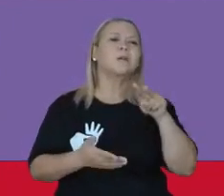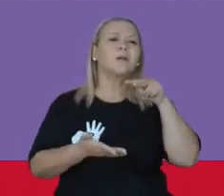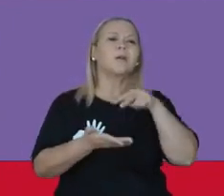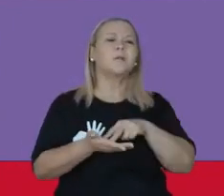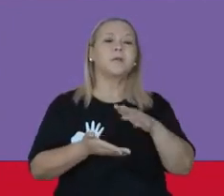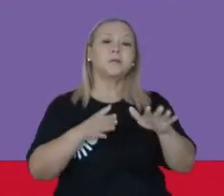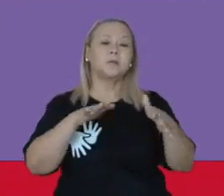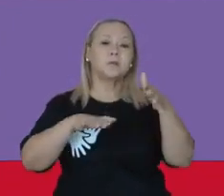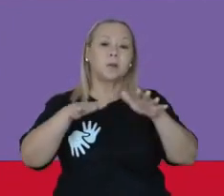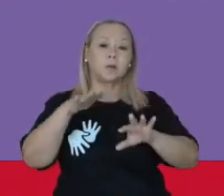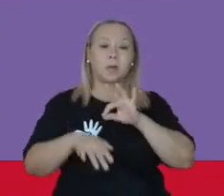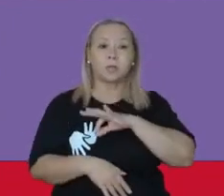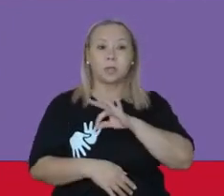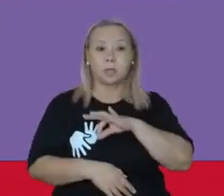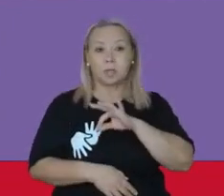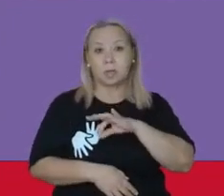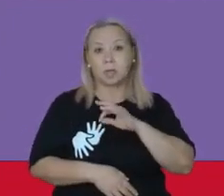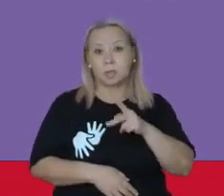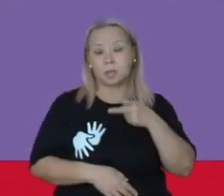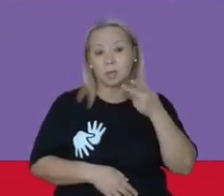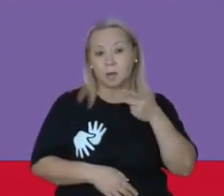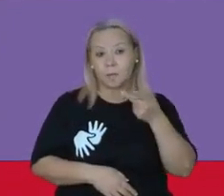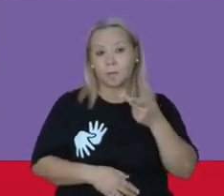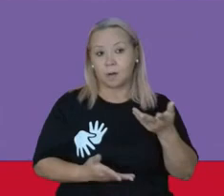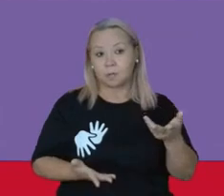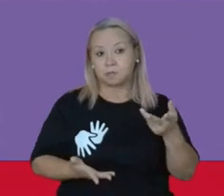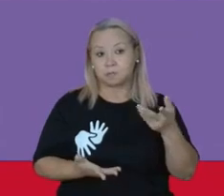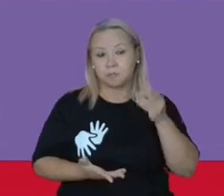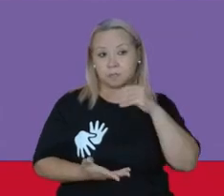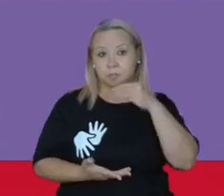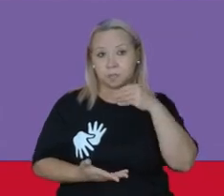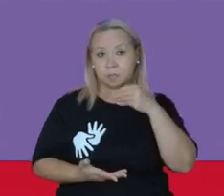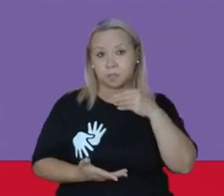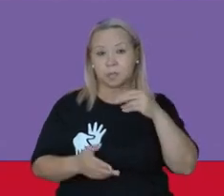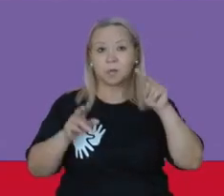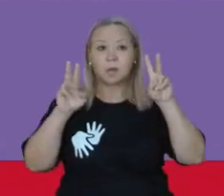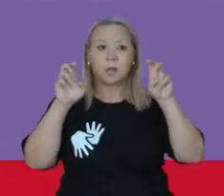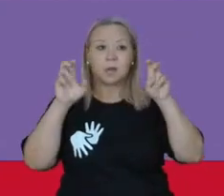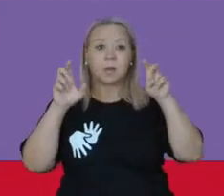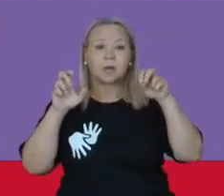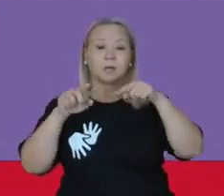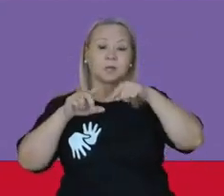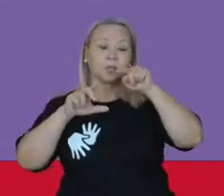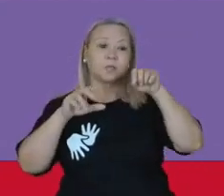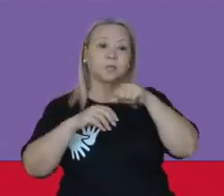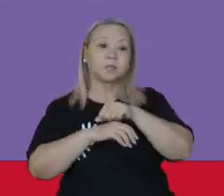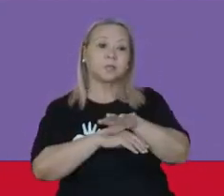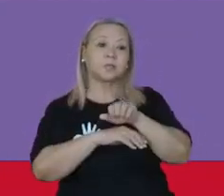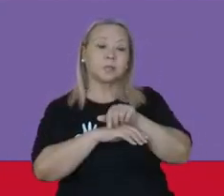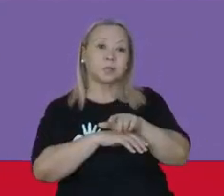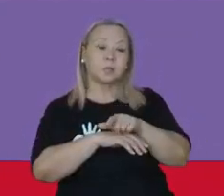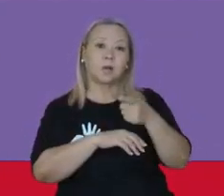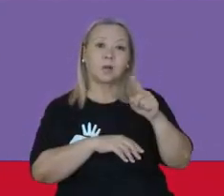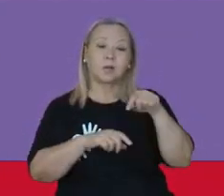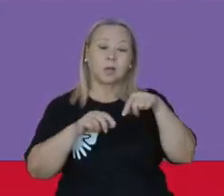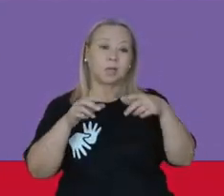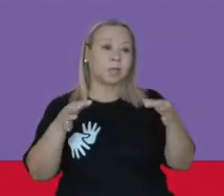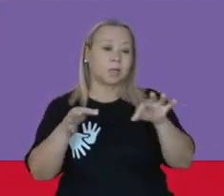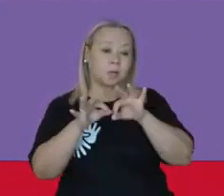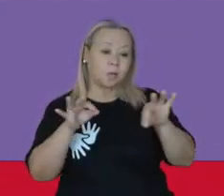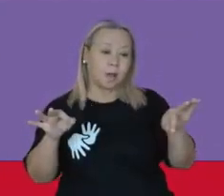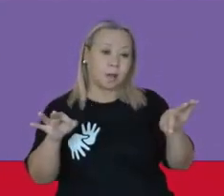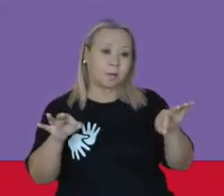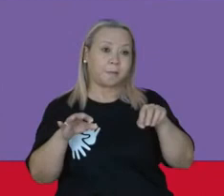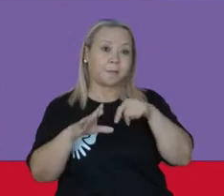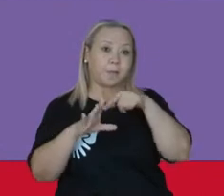na desigualdade de renda se a gente está falando que vai ocorrer perda? Porque é uma questão de índice, de indicador. O que mede a